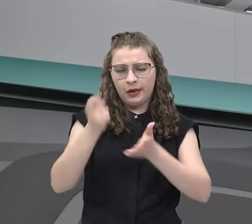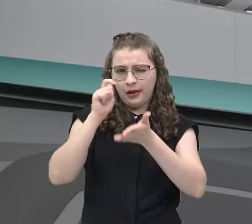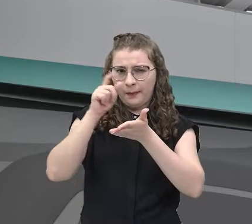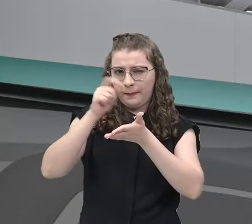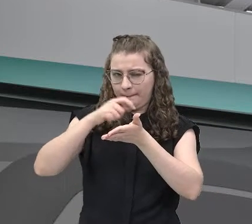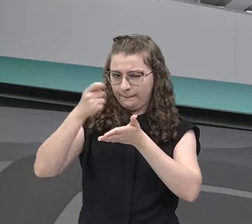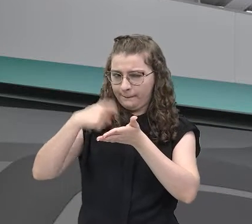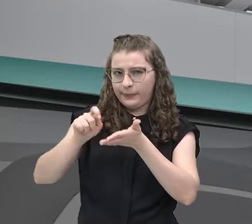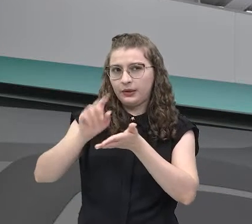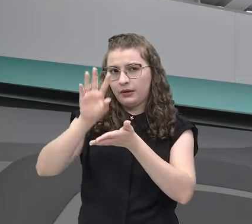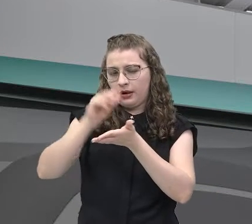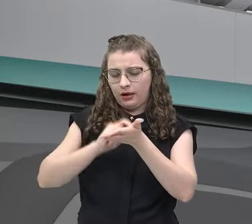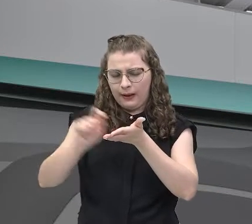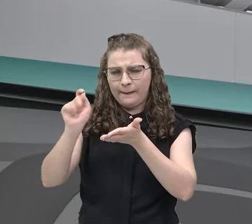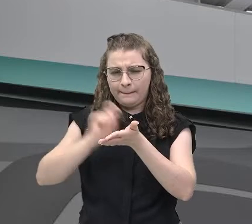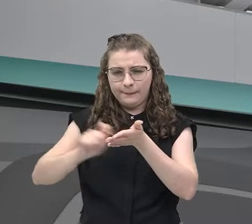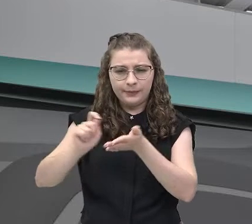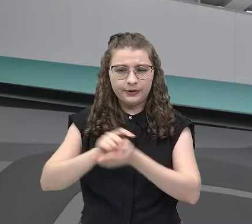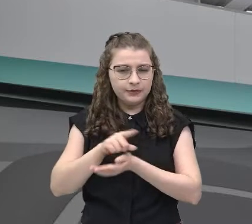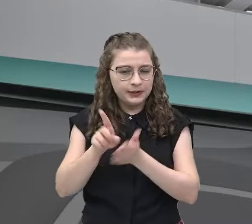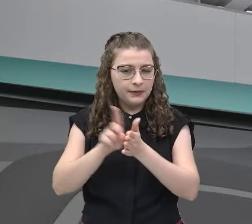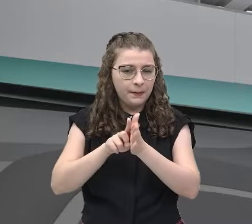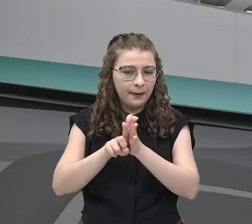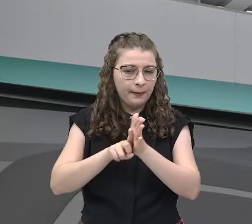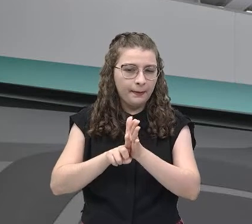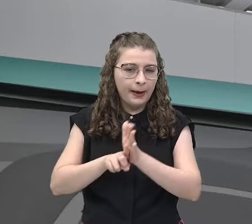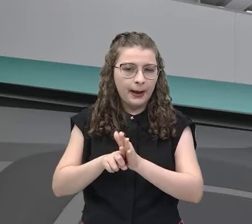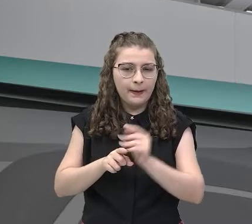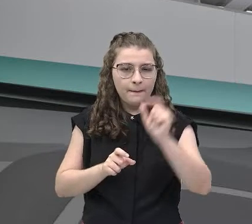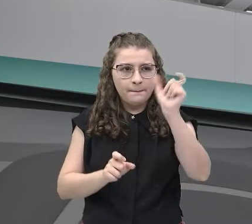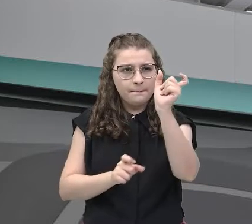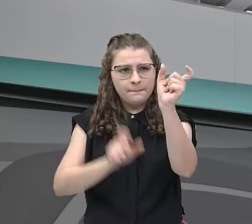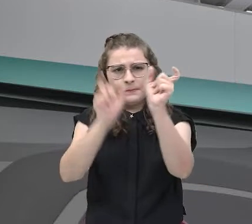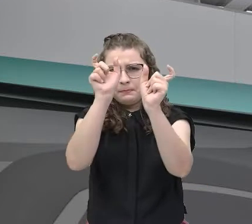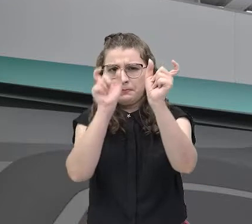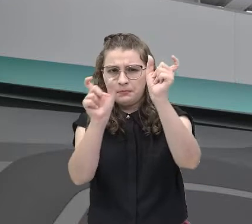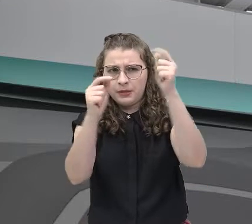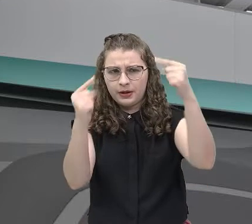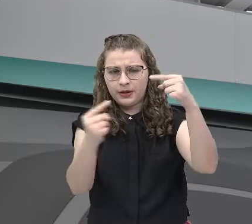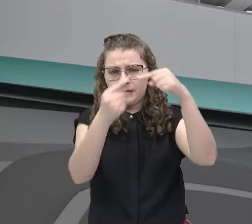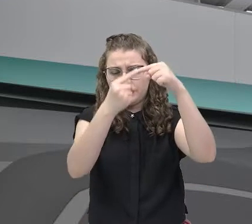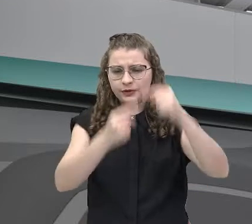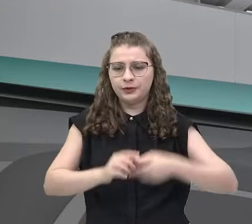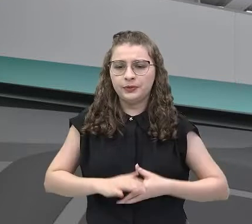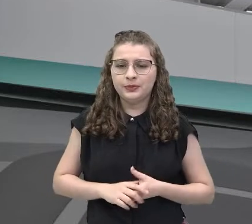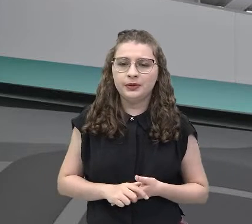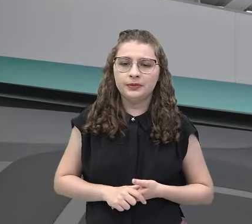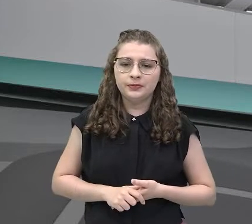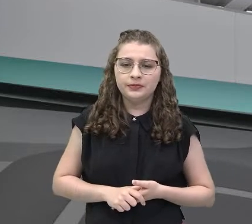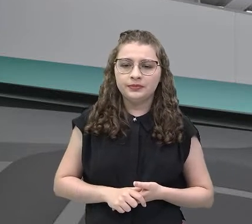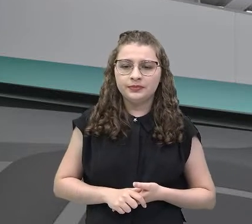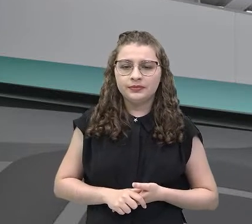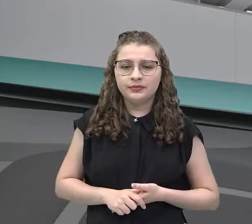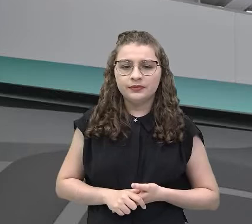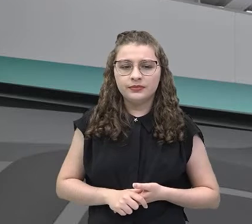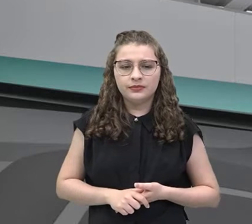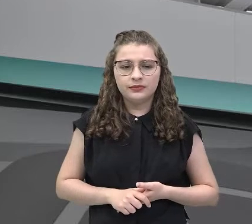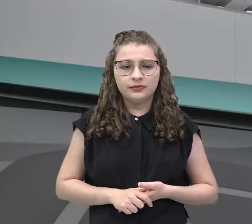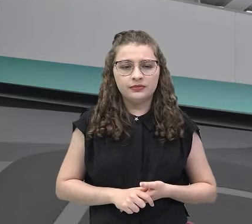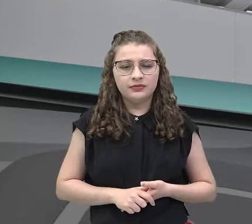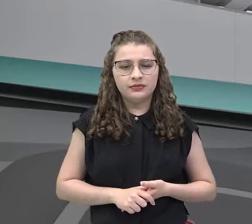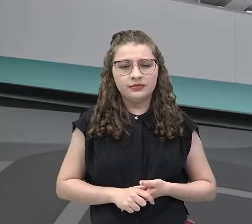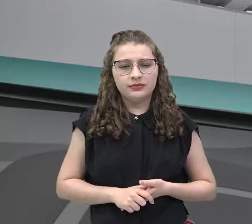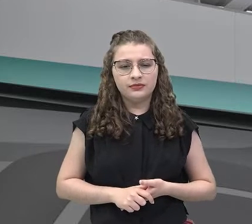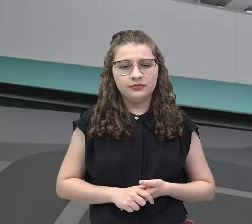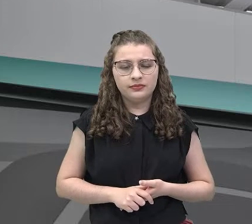você vai ser tipo como um pesquisador, né? Esse aqui tá ok. Vai só seguindo aquela linha de pensamento, tudo bem? Que